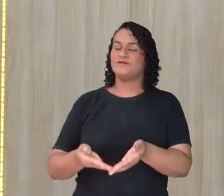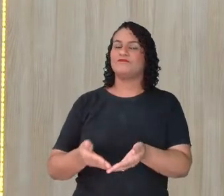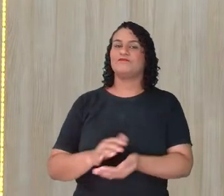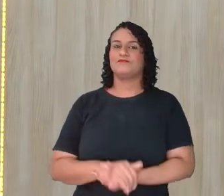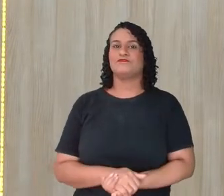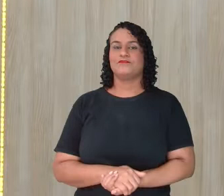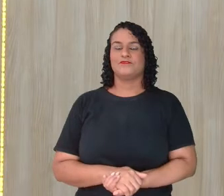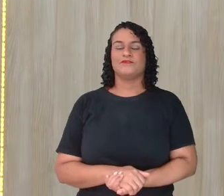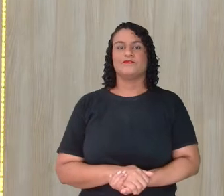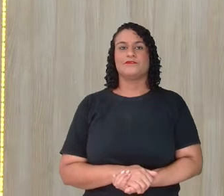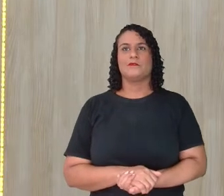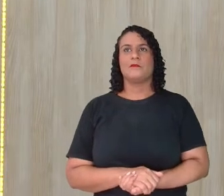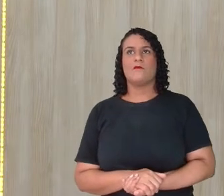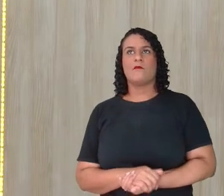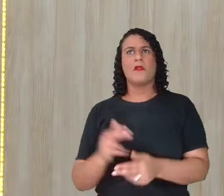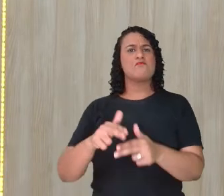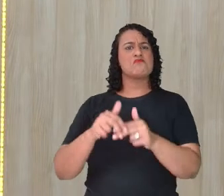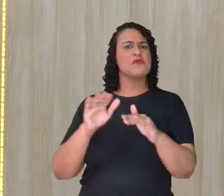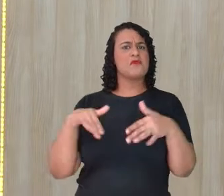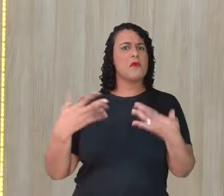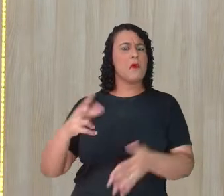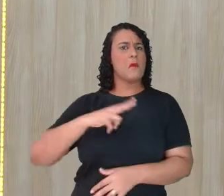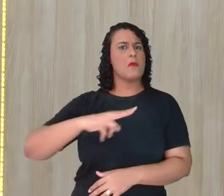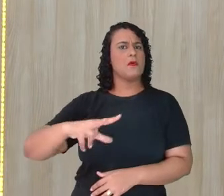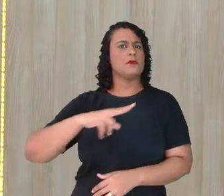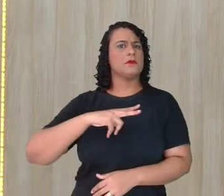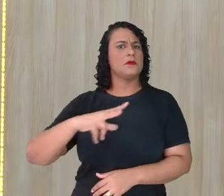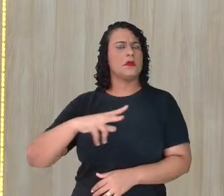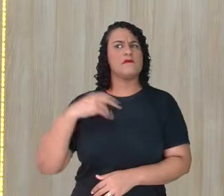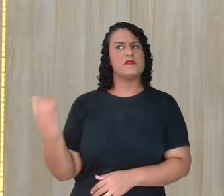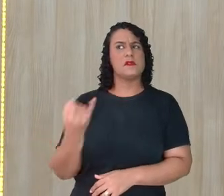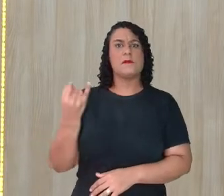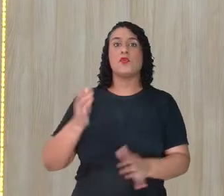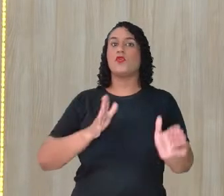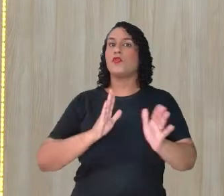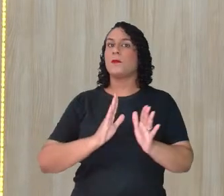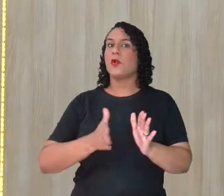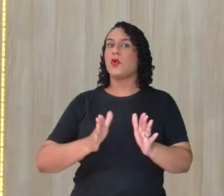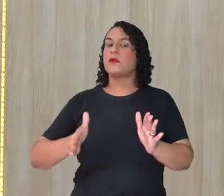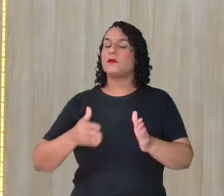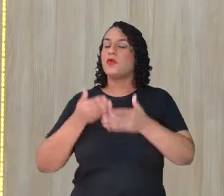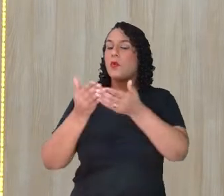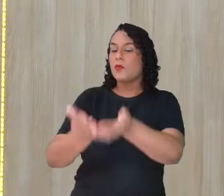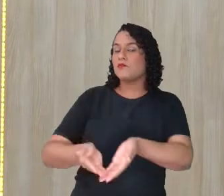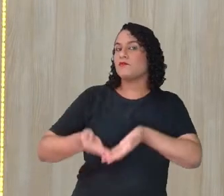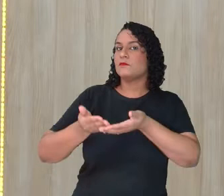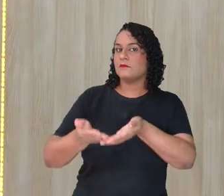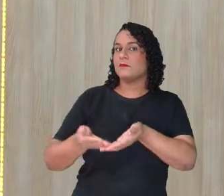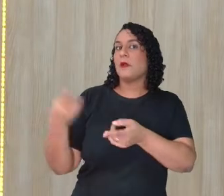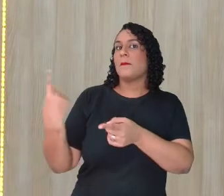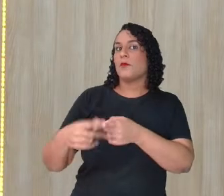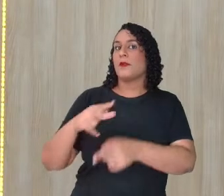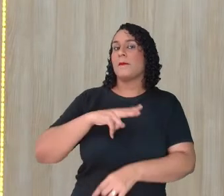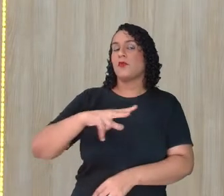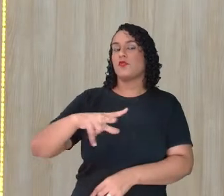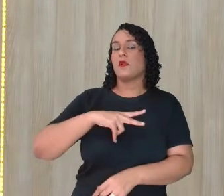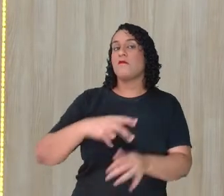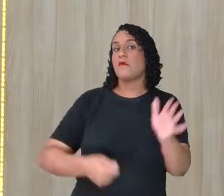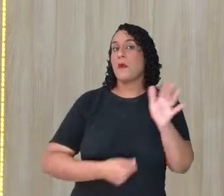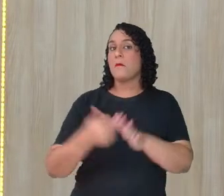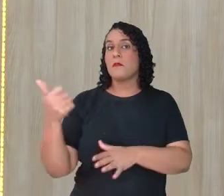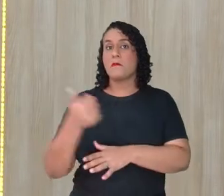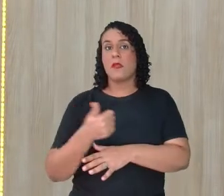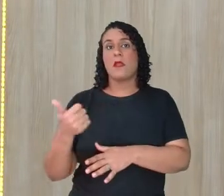Então, mas por que é que Portugal ele vai ser importante nesse processo de navegação? A gente diz que Portugal foi pioneiro, ou